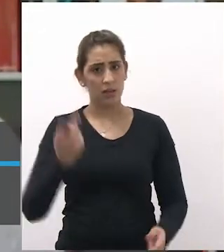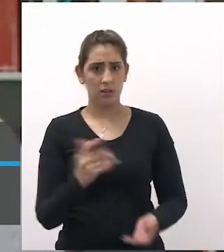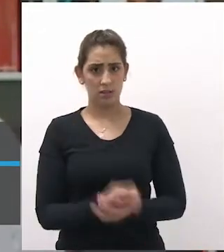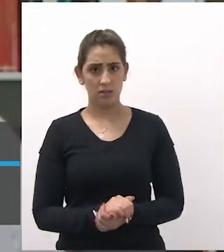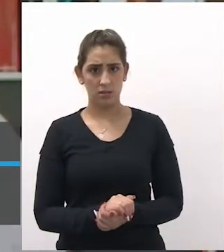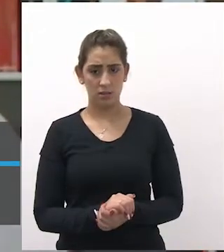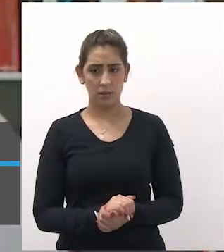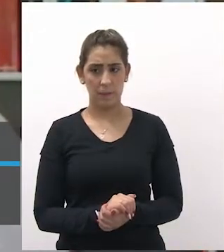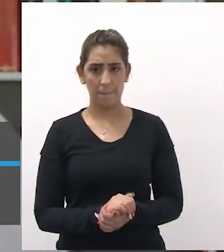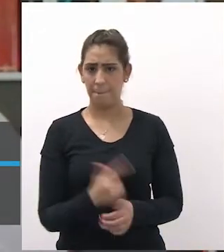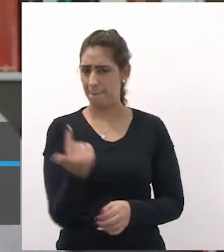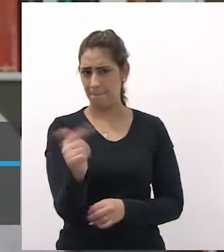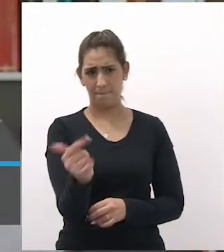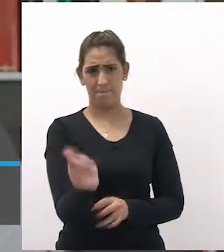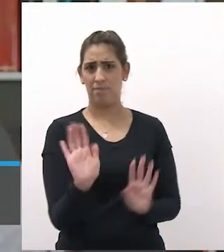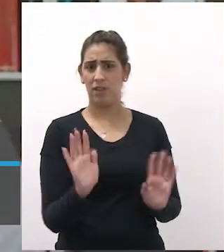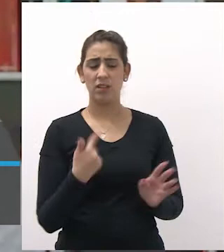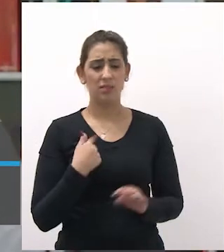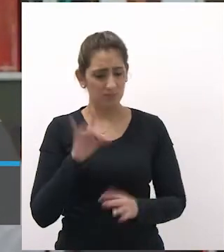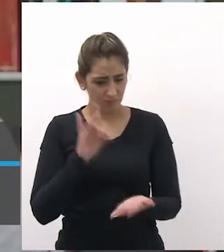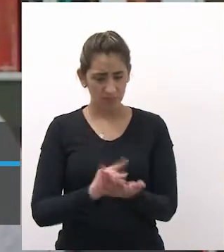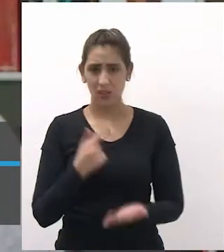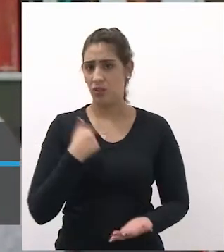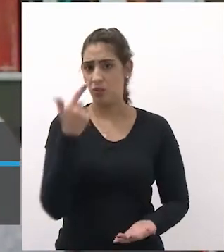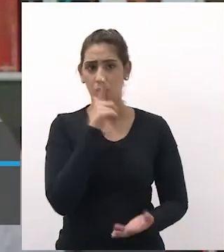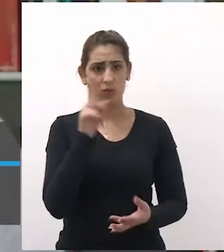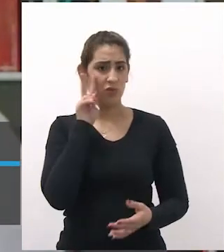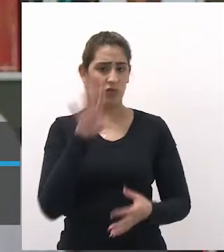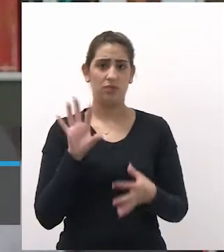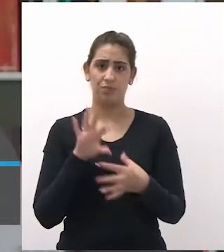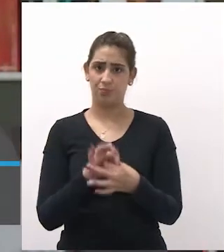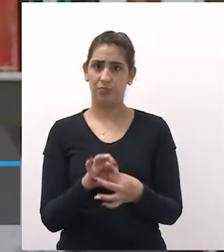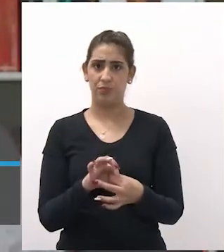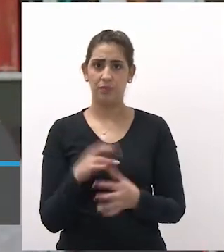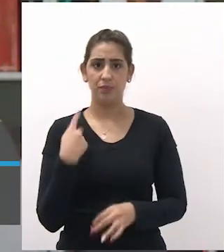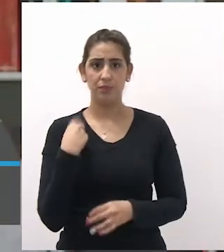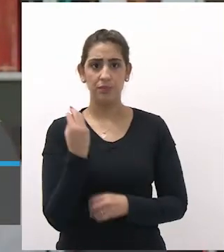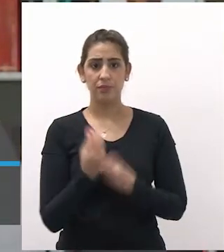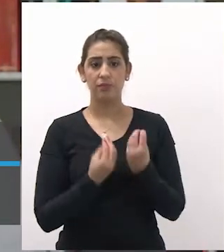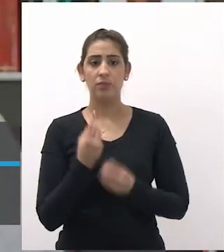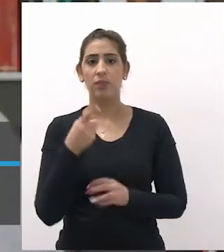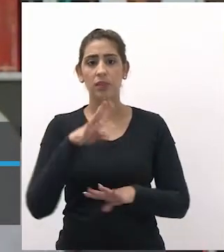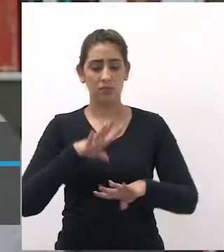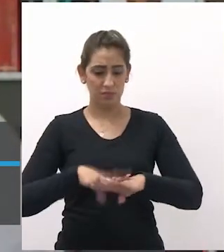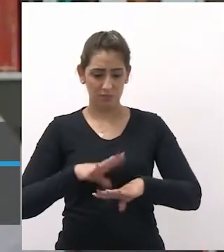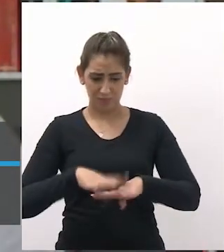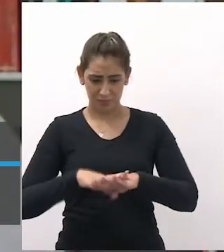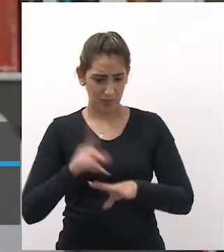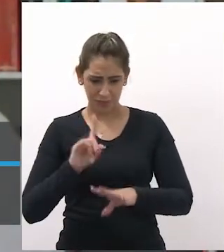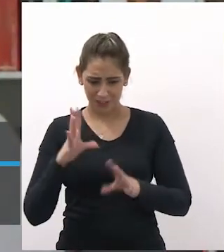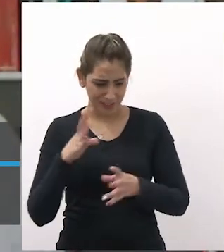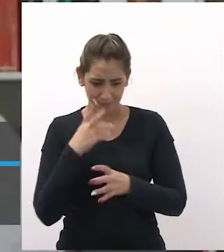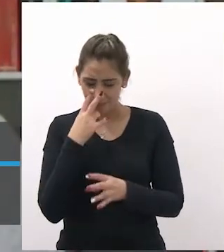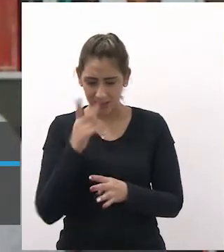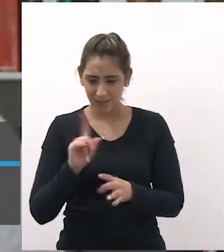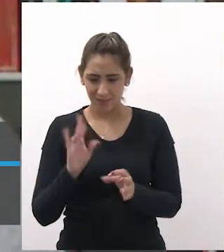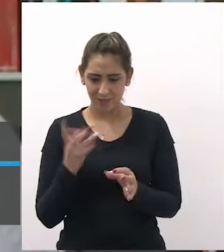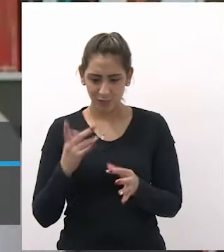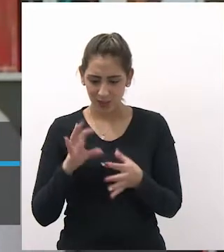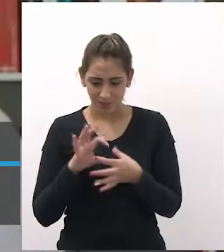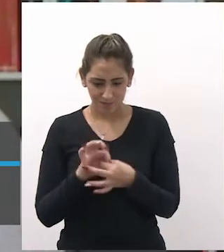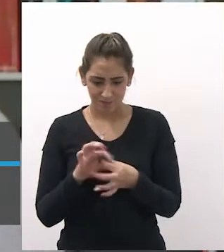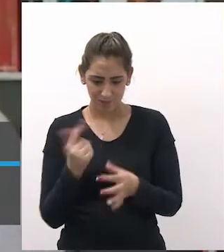Não tem. Sinceramente, eu não consigo ver uma conexão nisso. Não existe, essa matemática, para mim, ela não fecha, ela não tem